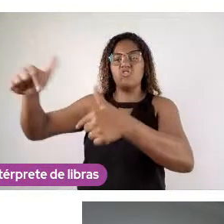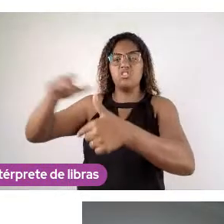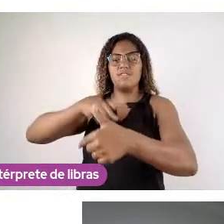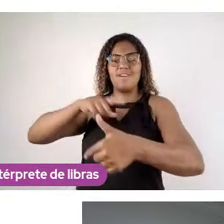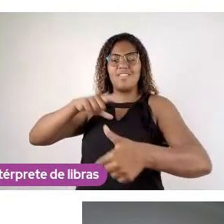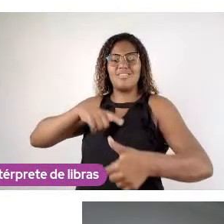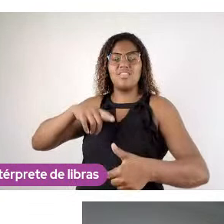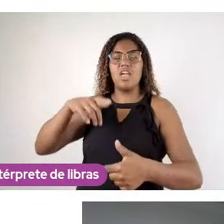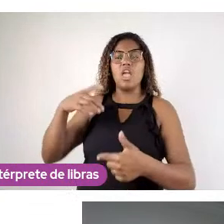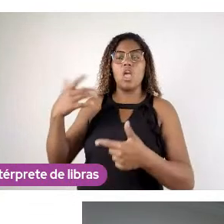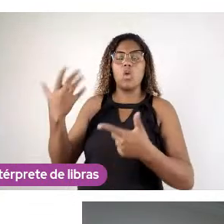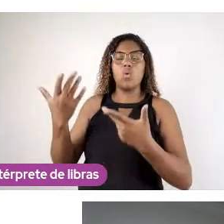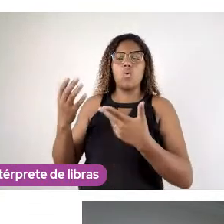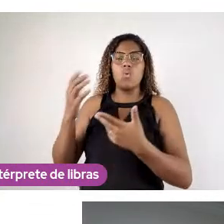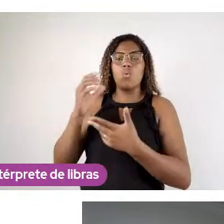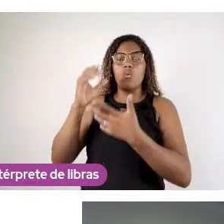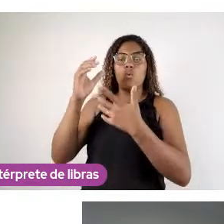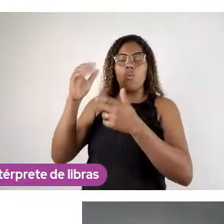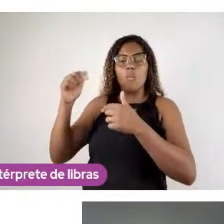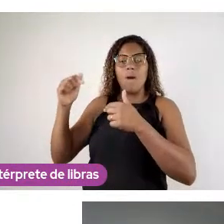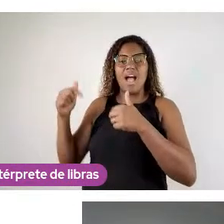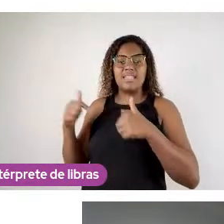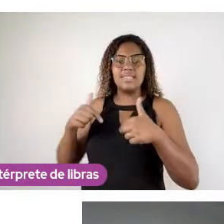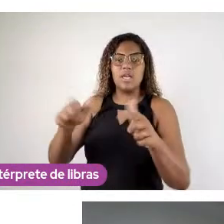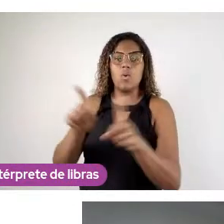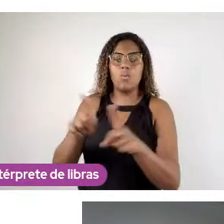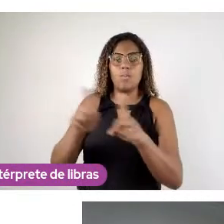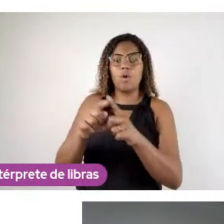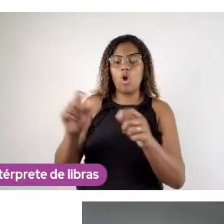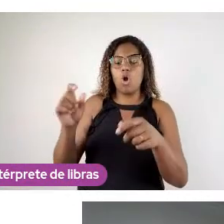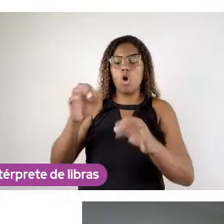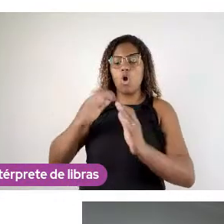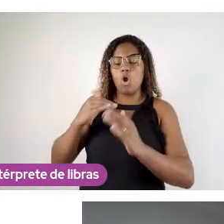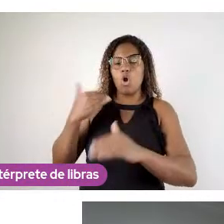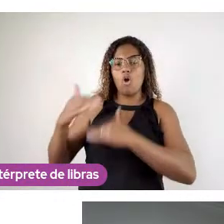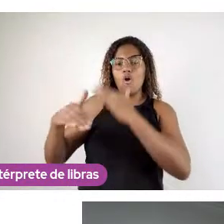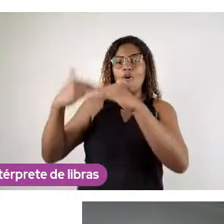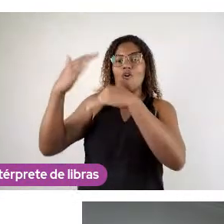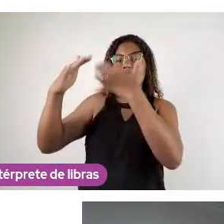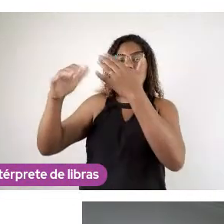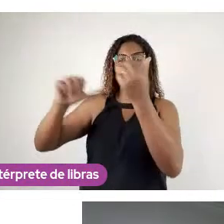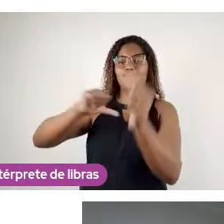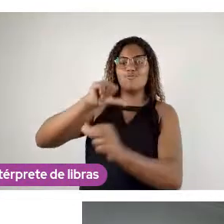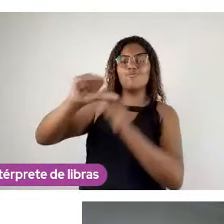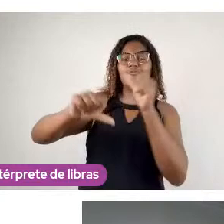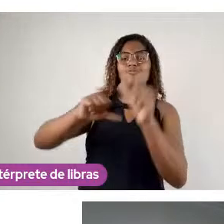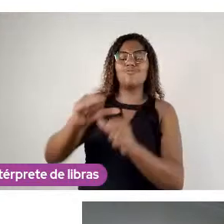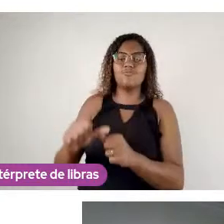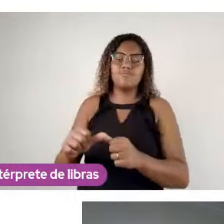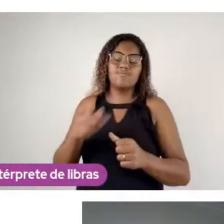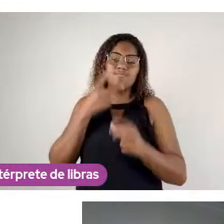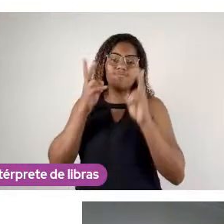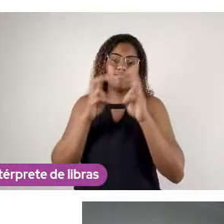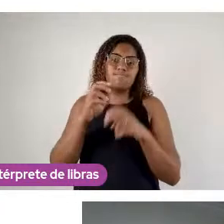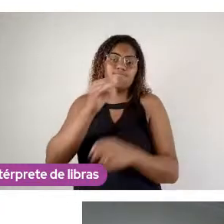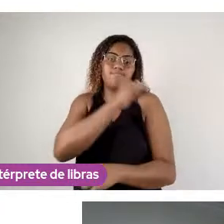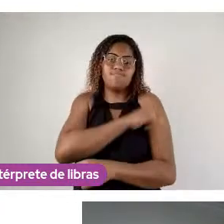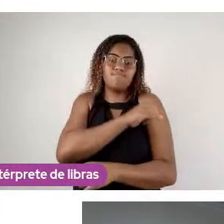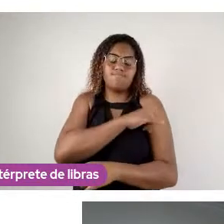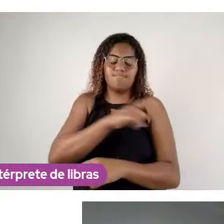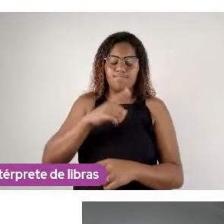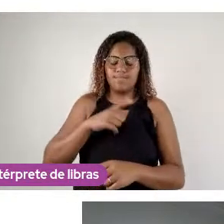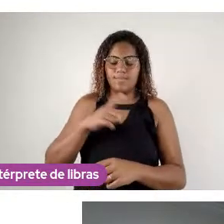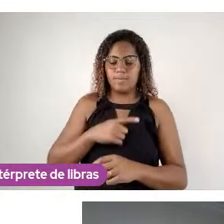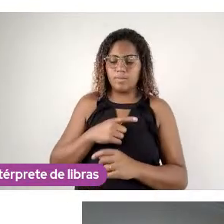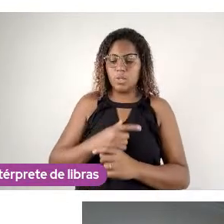é bastante ativo nesse processo de restauração. Então, considerando que o Rio de Janeiro, a gente tem, né, aqui tanto a